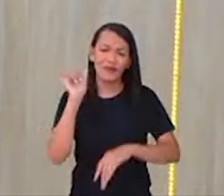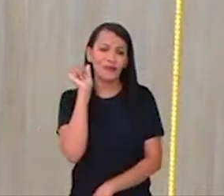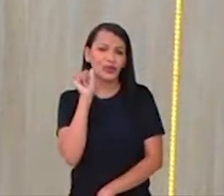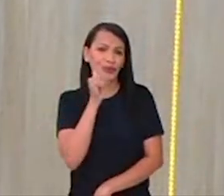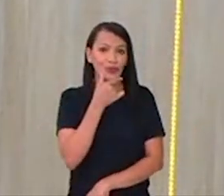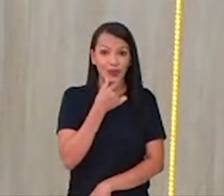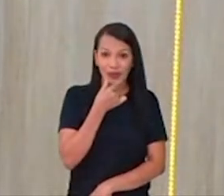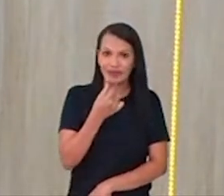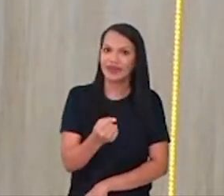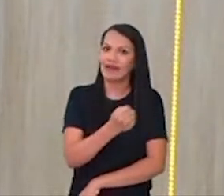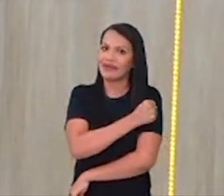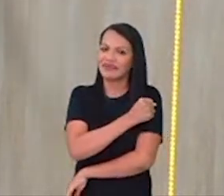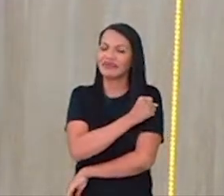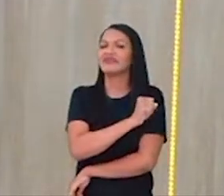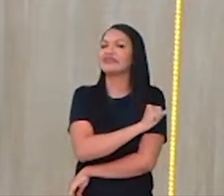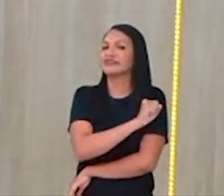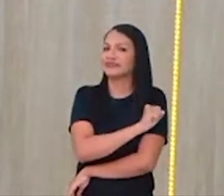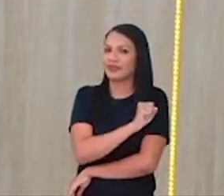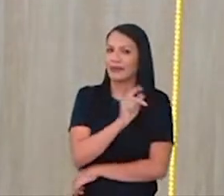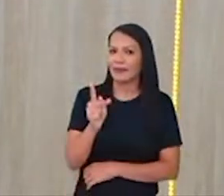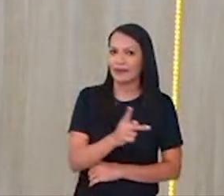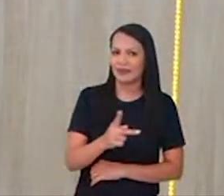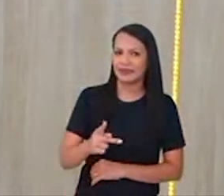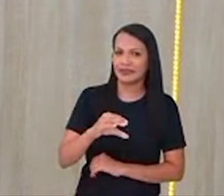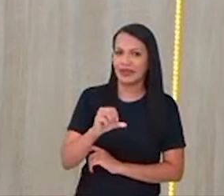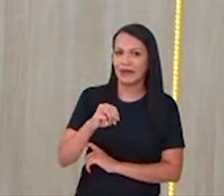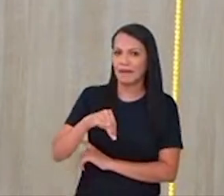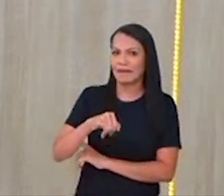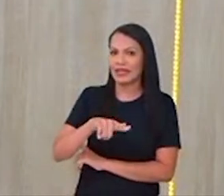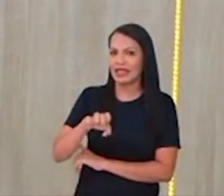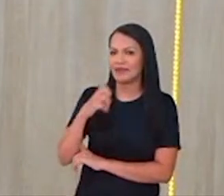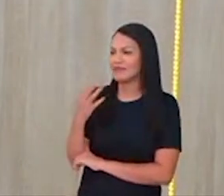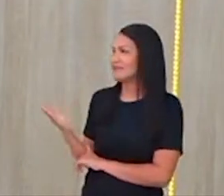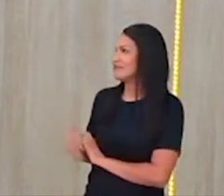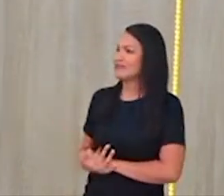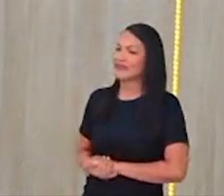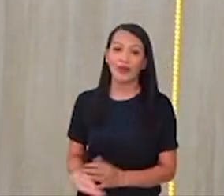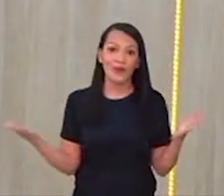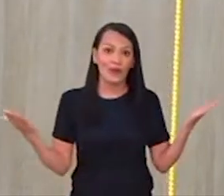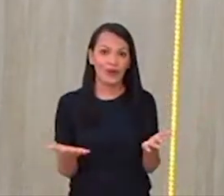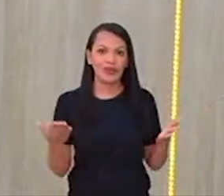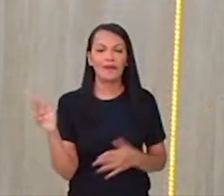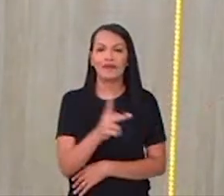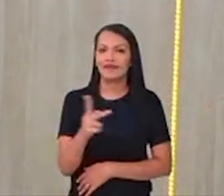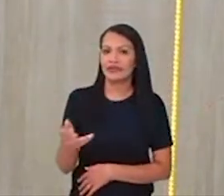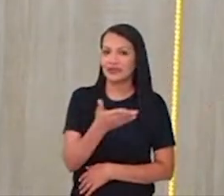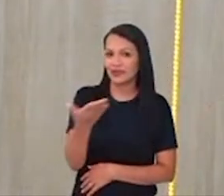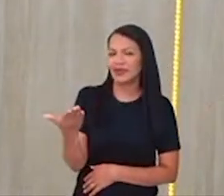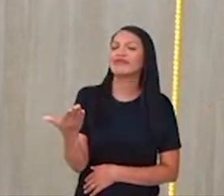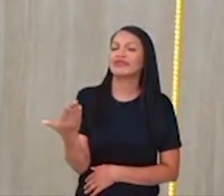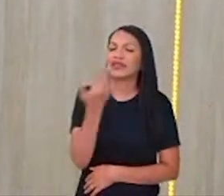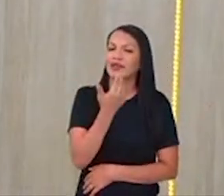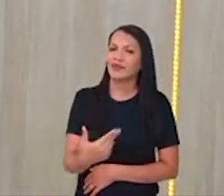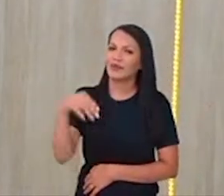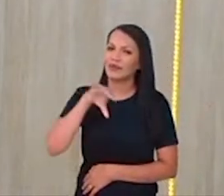meninas e meninos do 8º ano, eu sou Camille Borba, este é o meu sinal e hoje eu serei a professora de vocês de língua